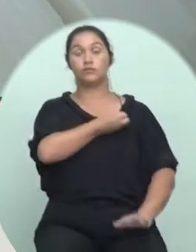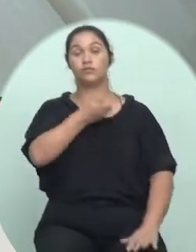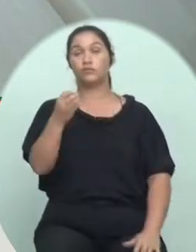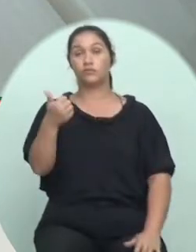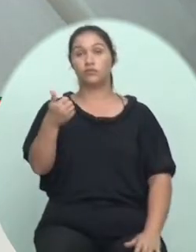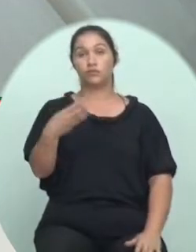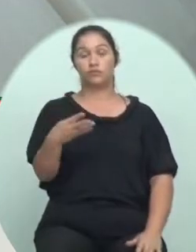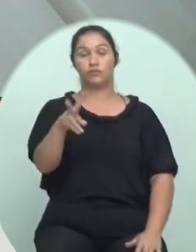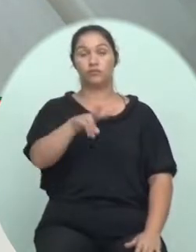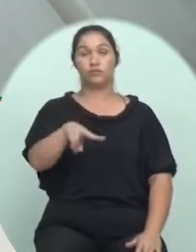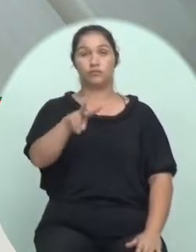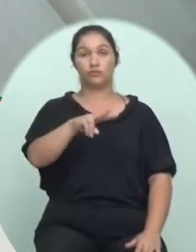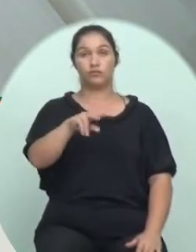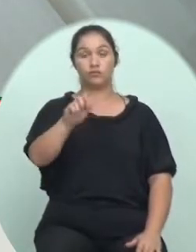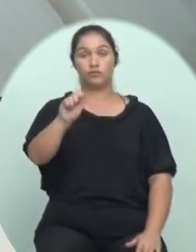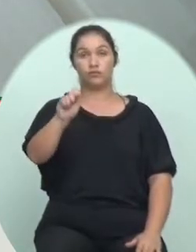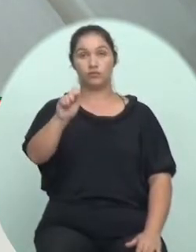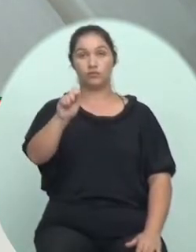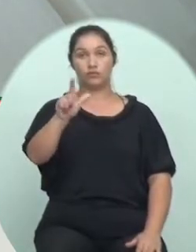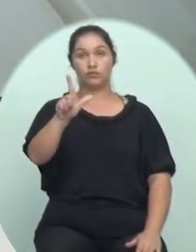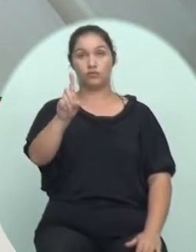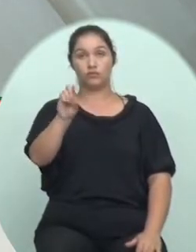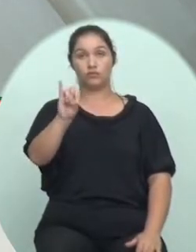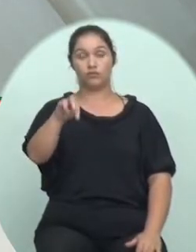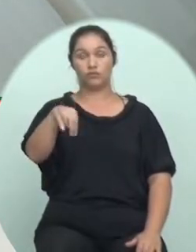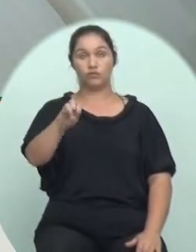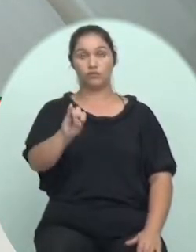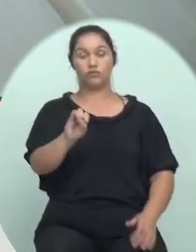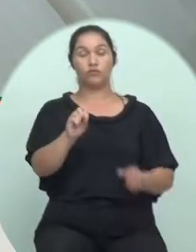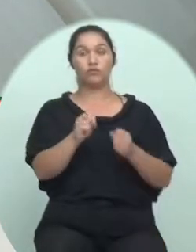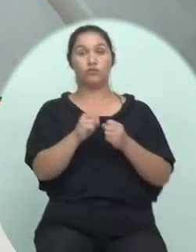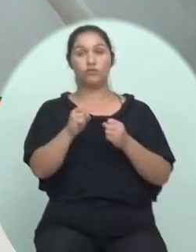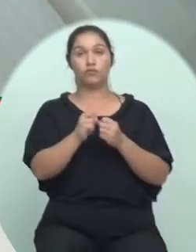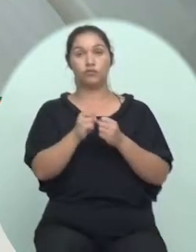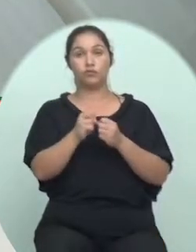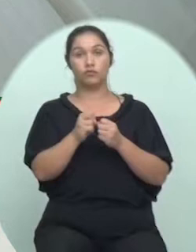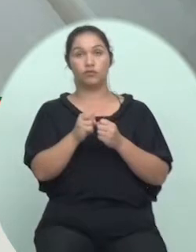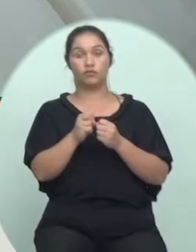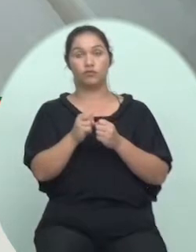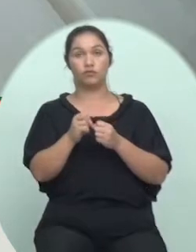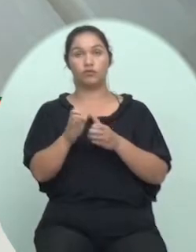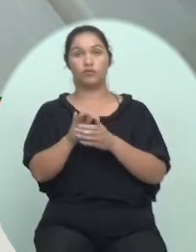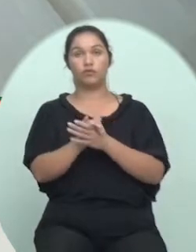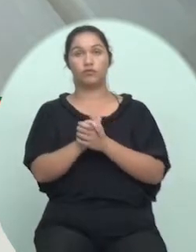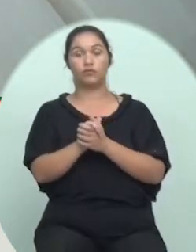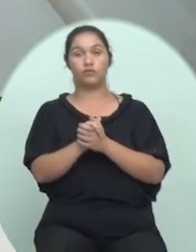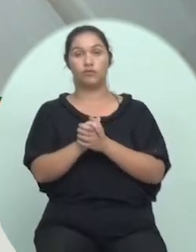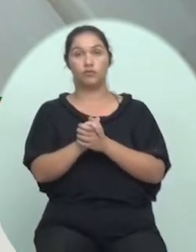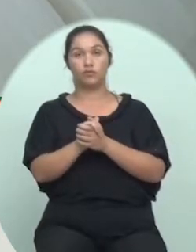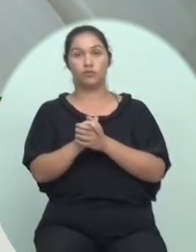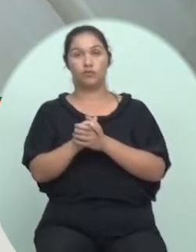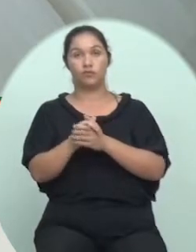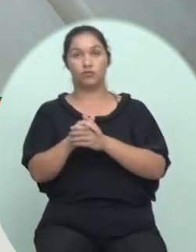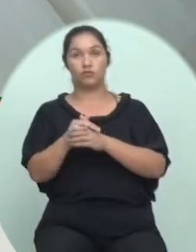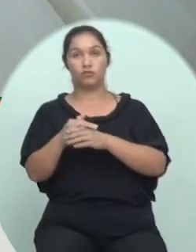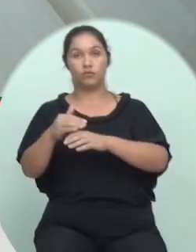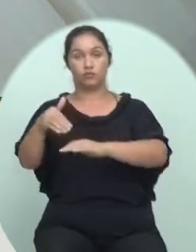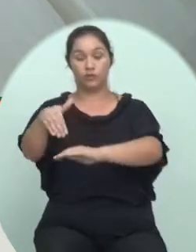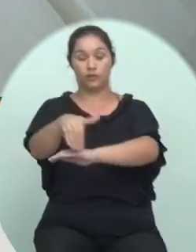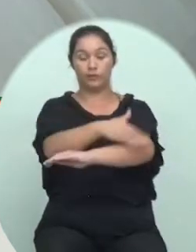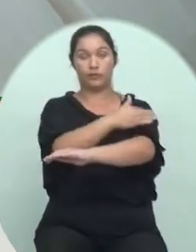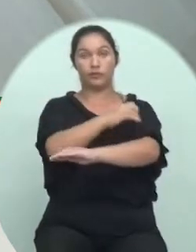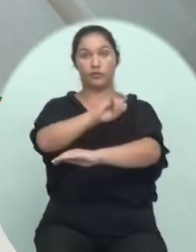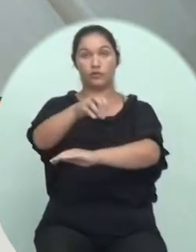014/2019, autor vereador Aldinei Potelec, assunto: limpeza com roçada de vegetação em toda a extensão da